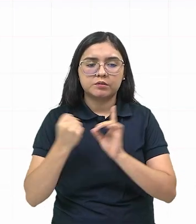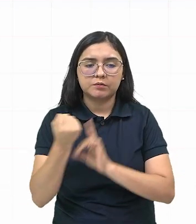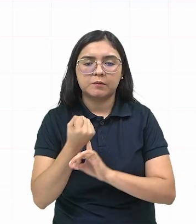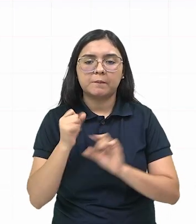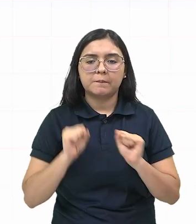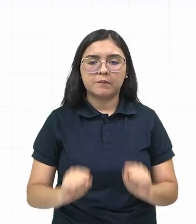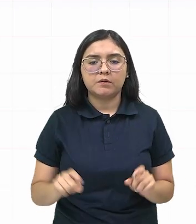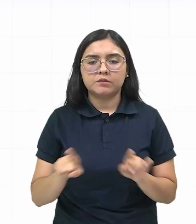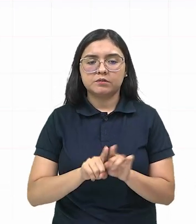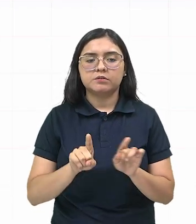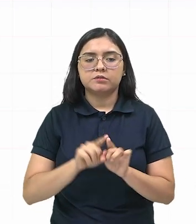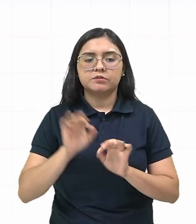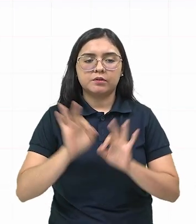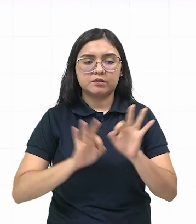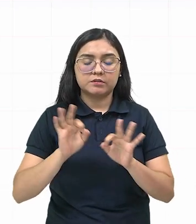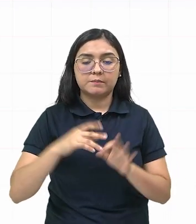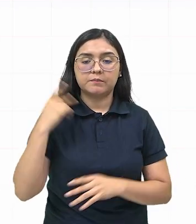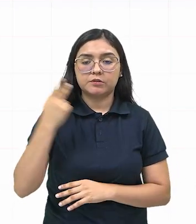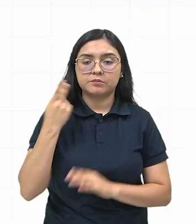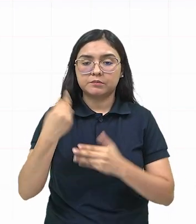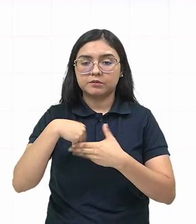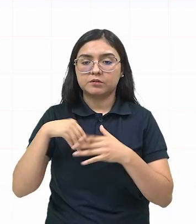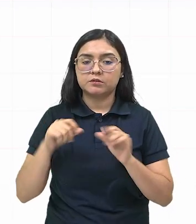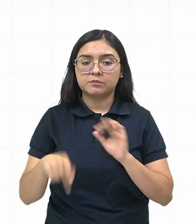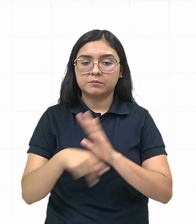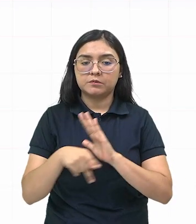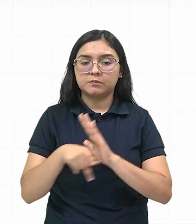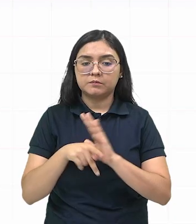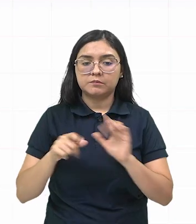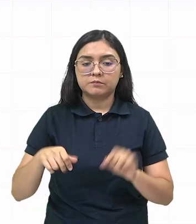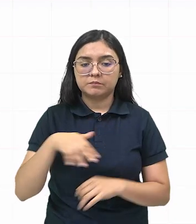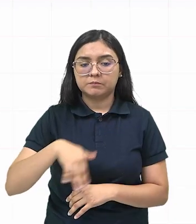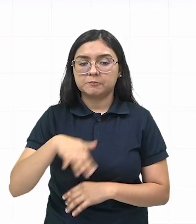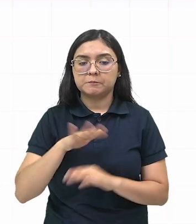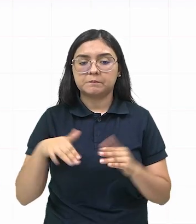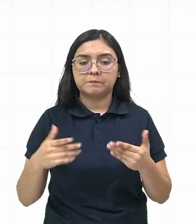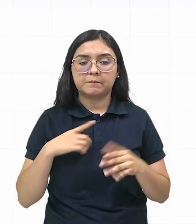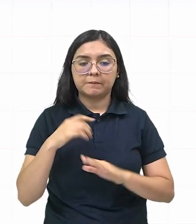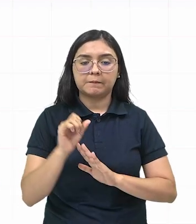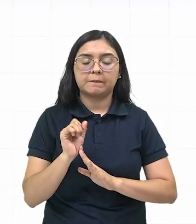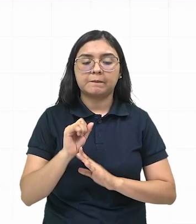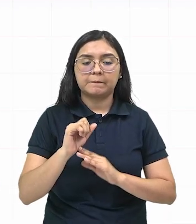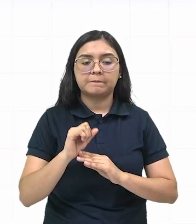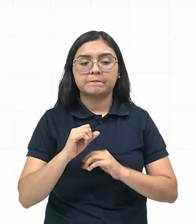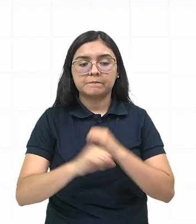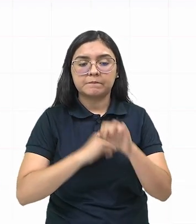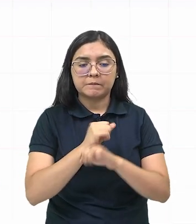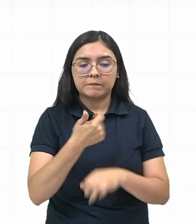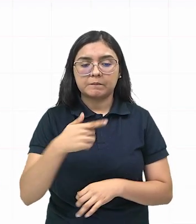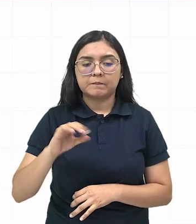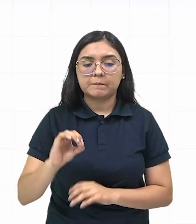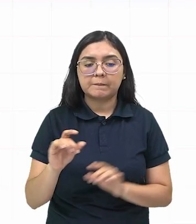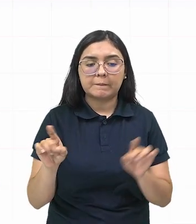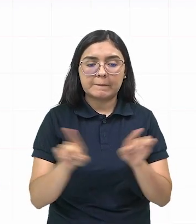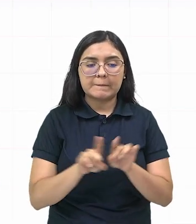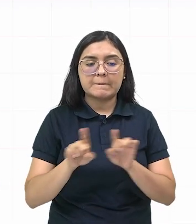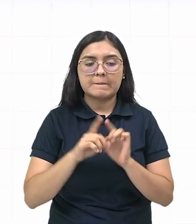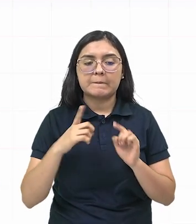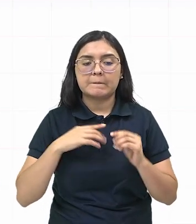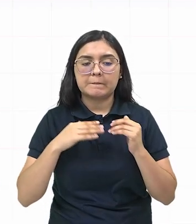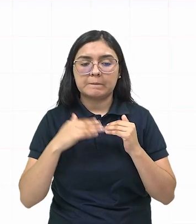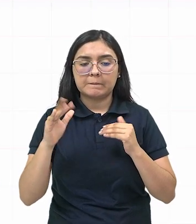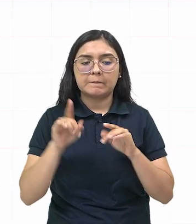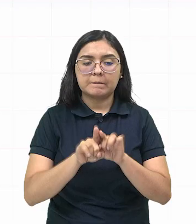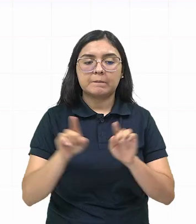socialmente, podem se organizar politicamente dentro do território. Então, a partir dos anos 70, a gente observa, né, uma presença um pouco maior,